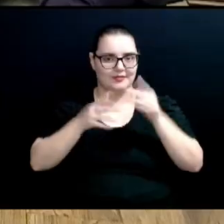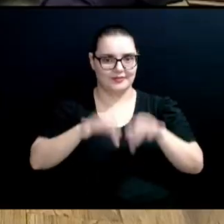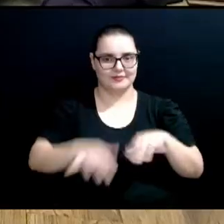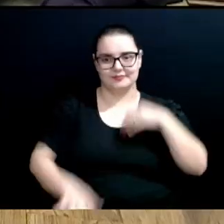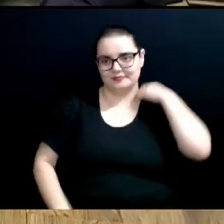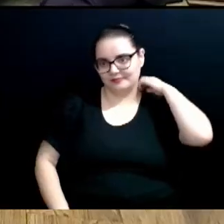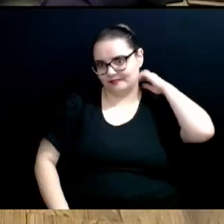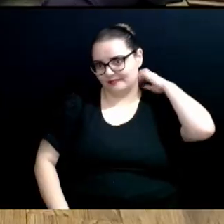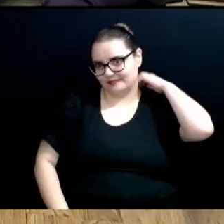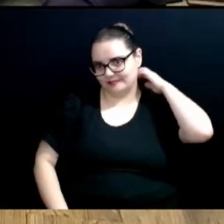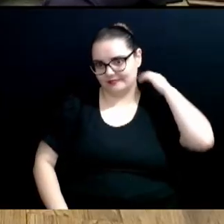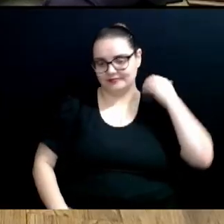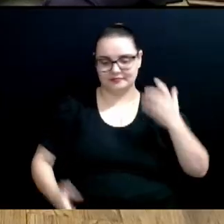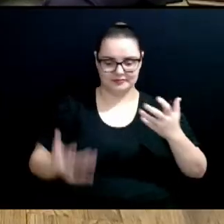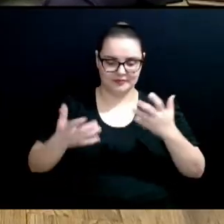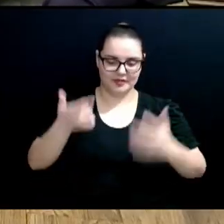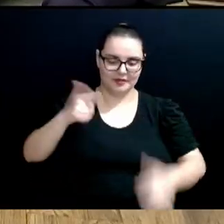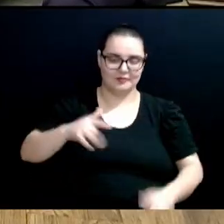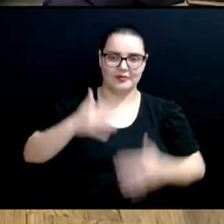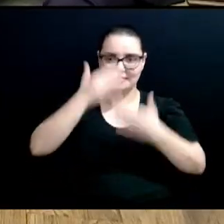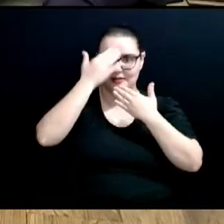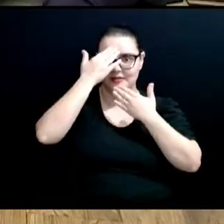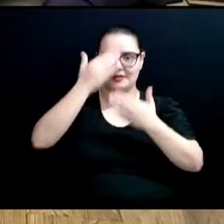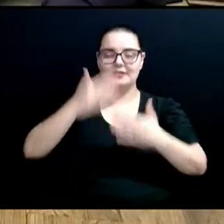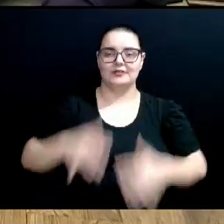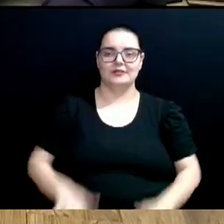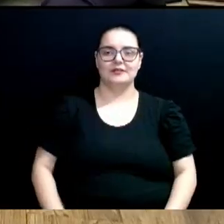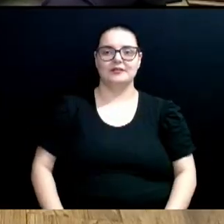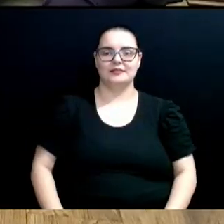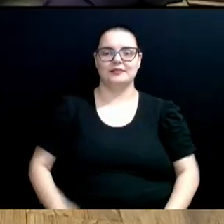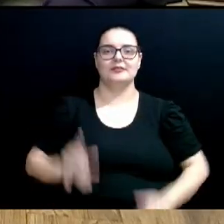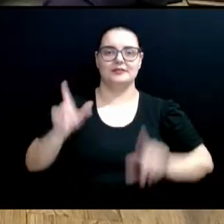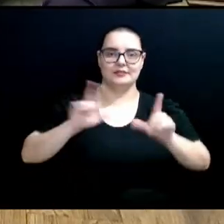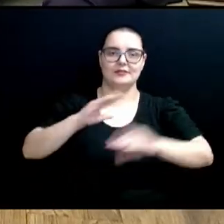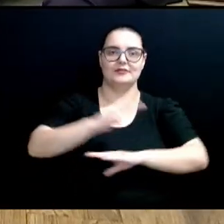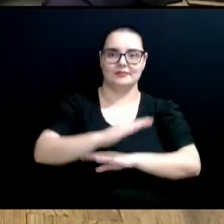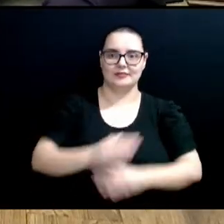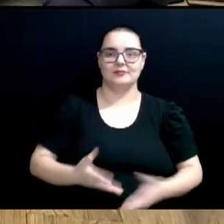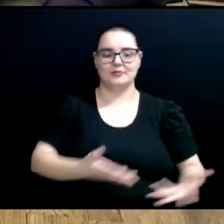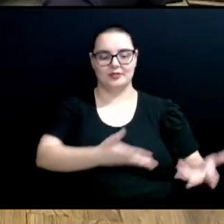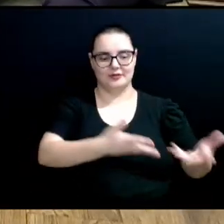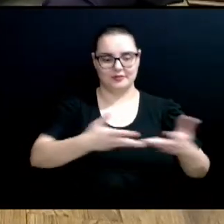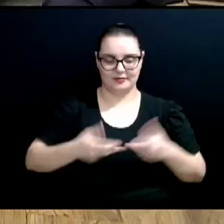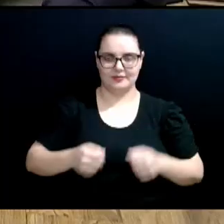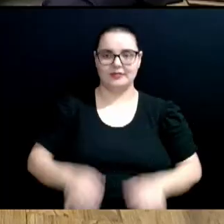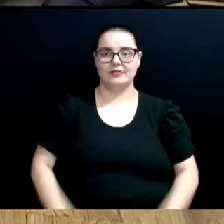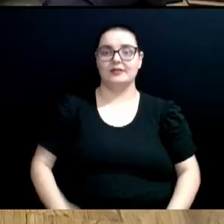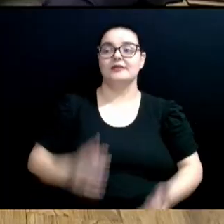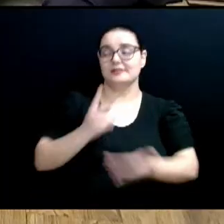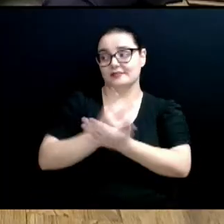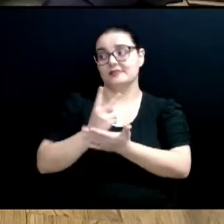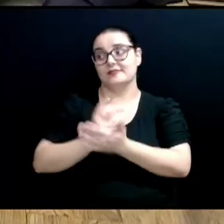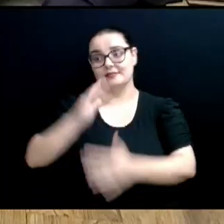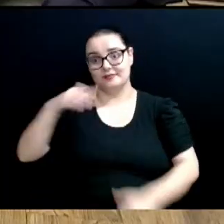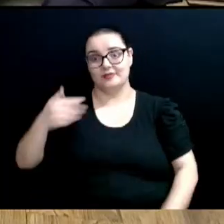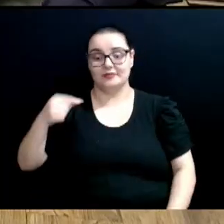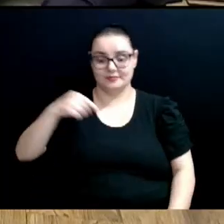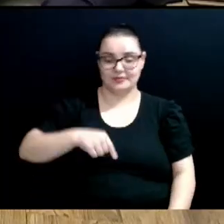queria novamente agradecer a TV Câmara pelo convite. É sempre uma honra vir aqui, eu acho que isso é muito